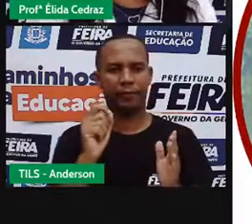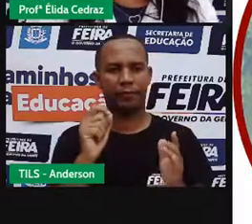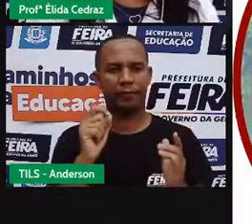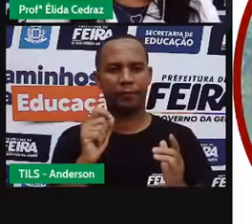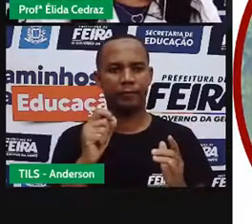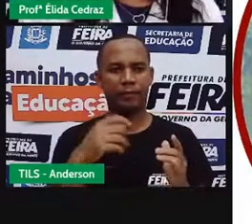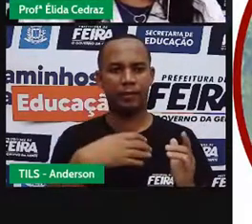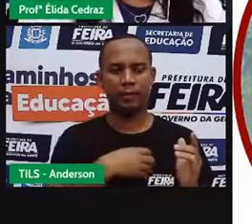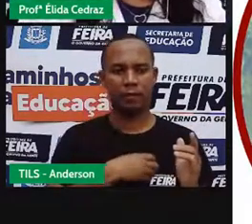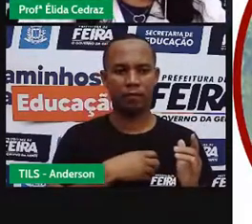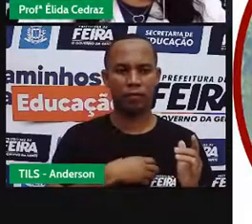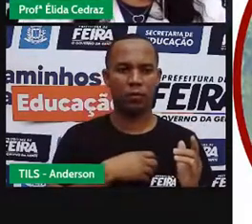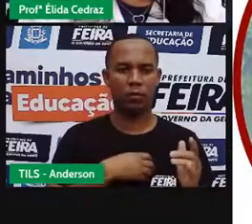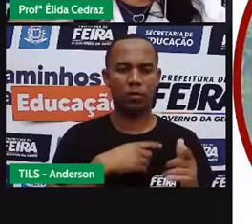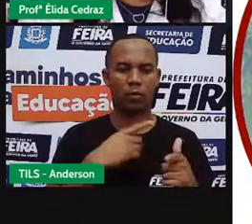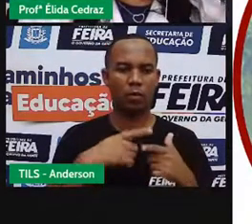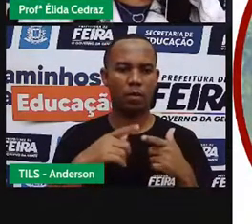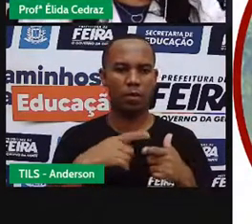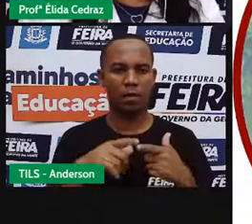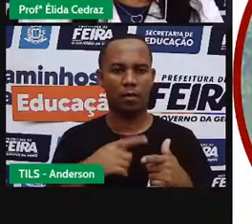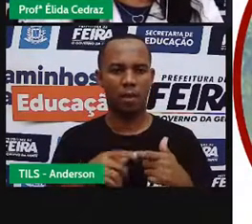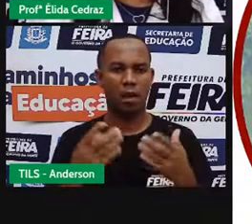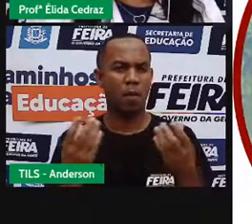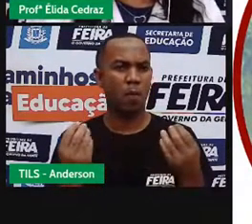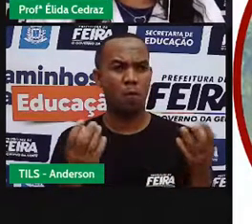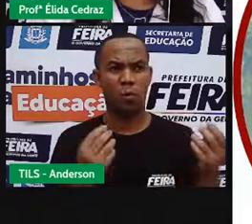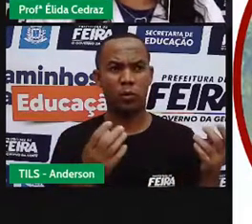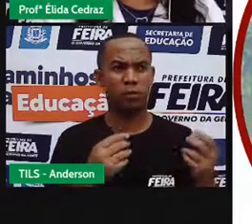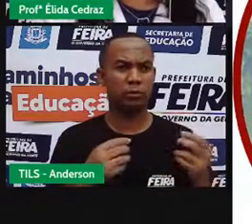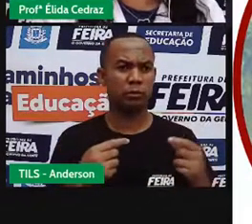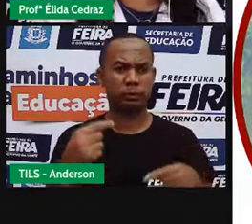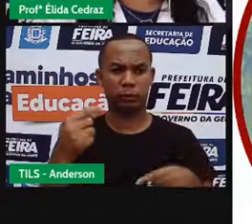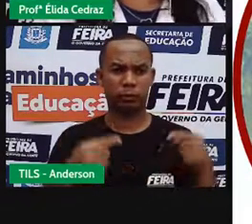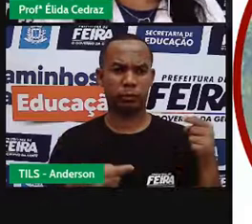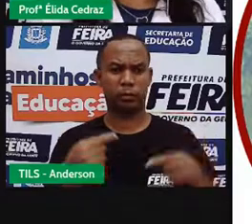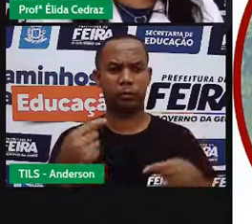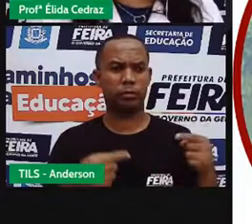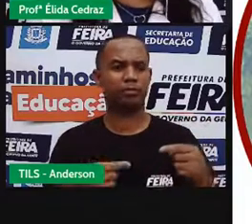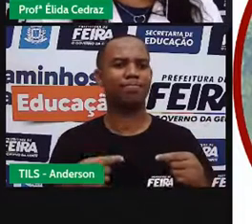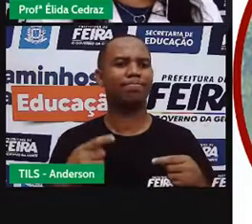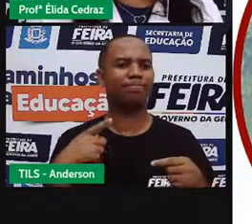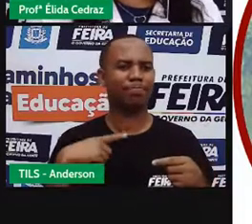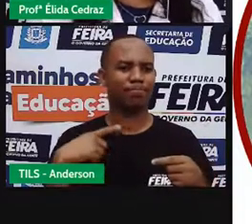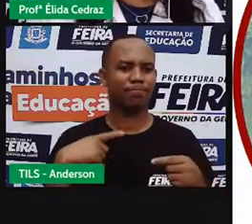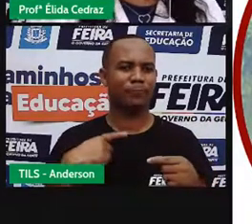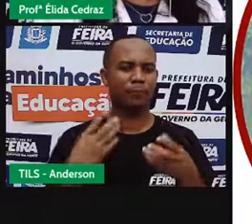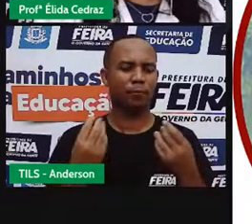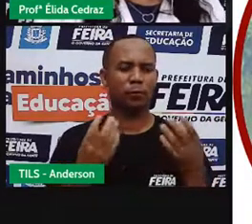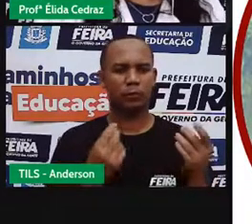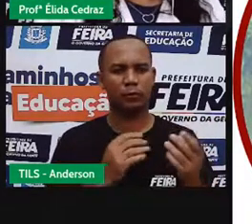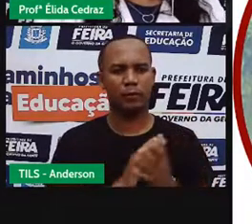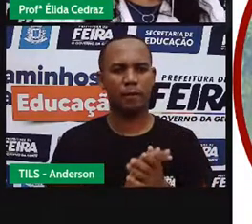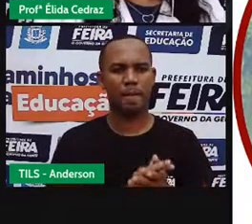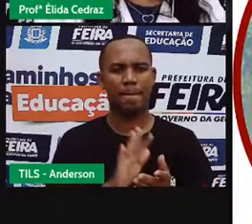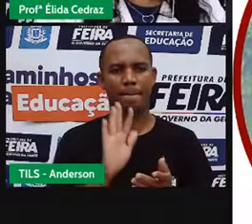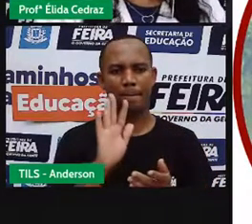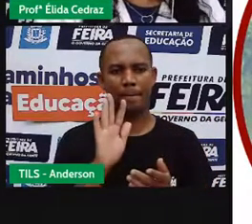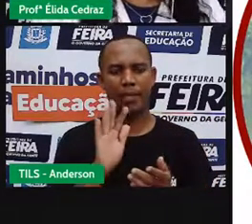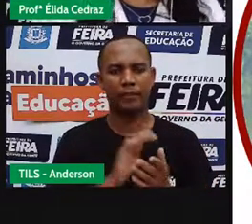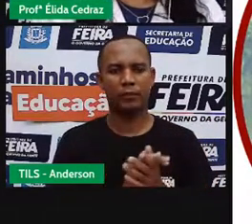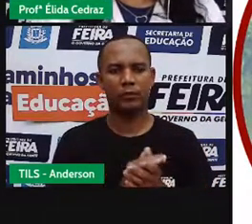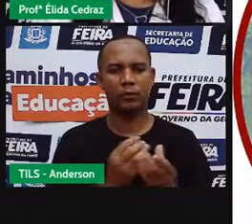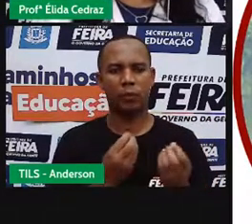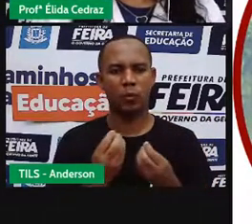Salvador, muitas guerras aconteceram e precisou da ajuda desses dois homens. O Lord